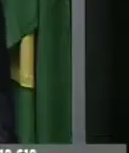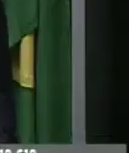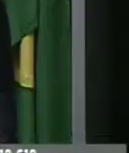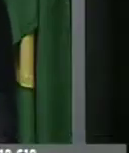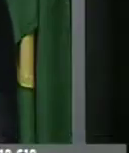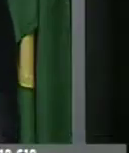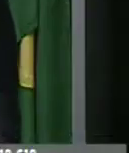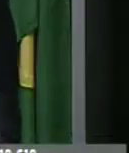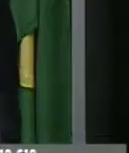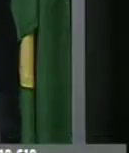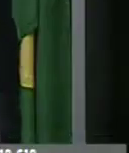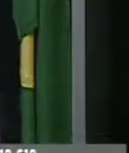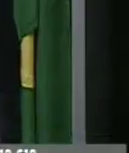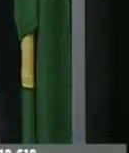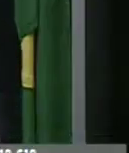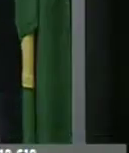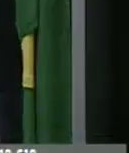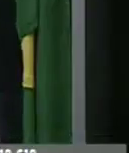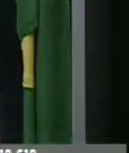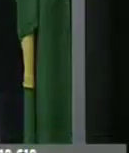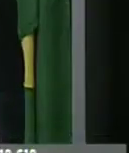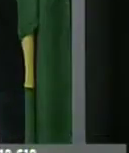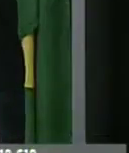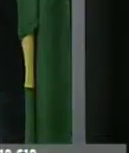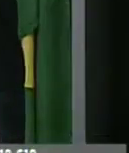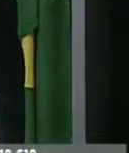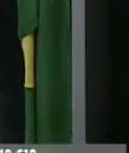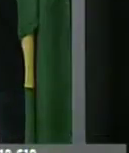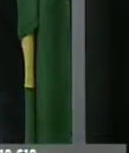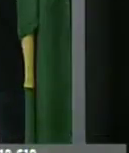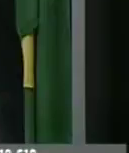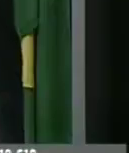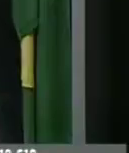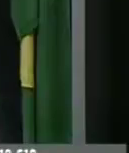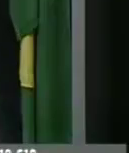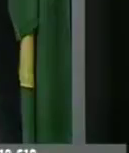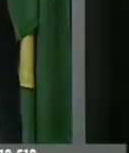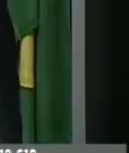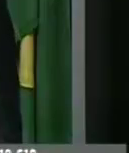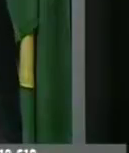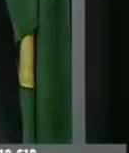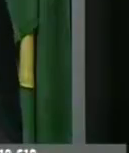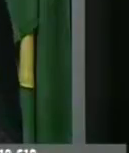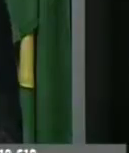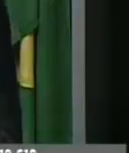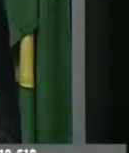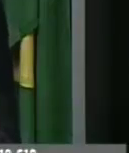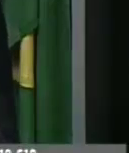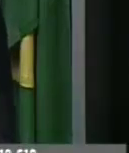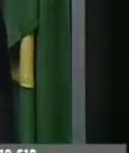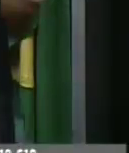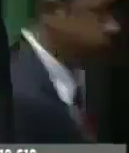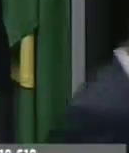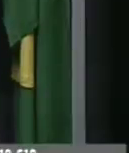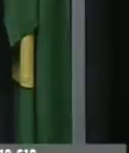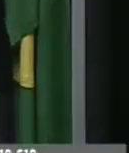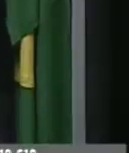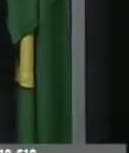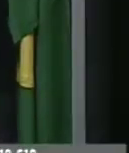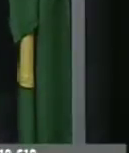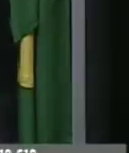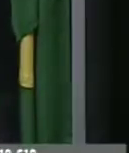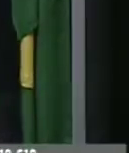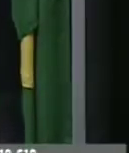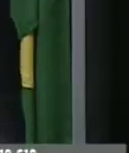e como humanista, entendo que é um ponto de mutação que antecede as grandes